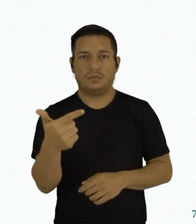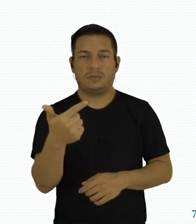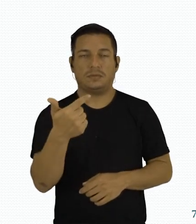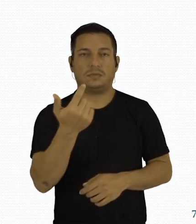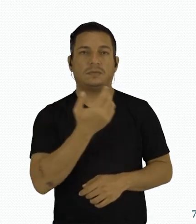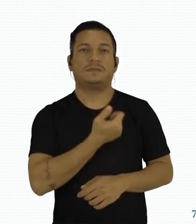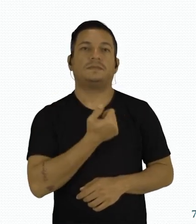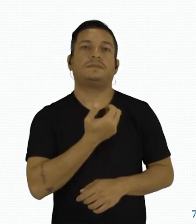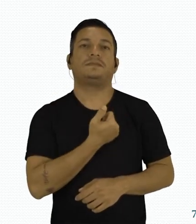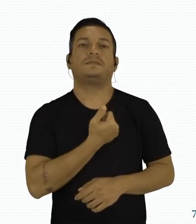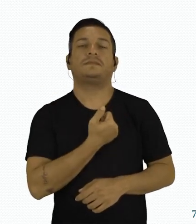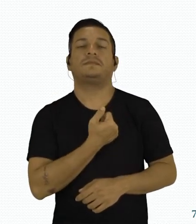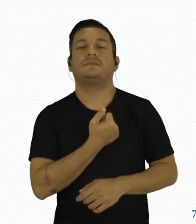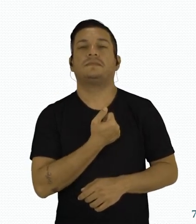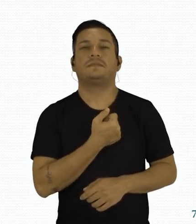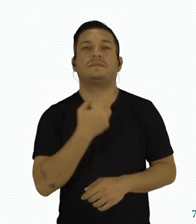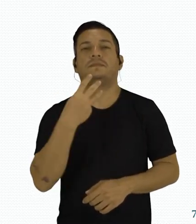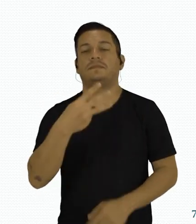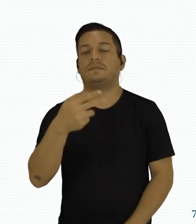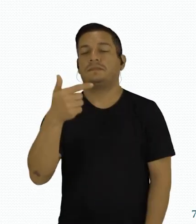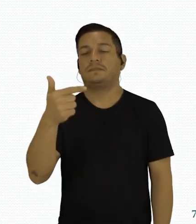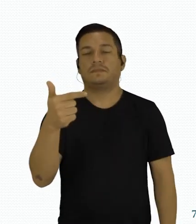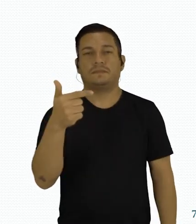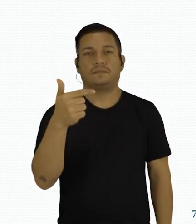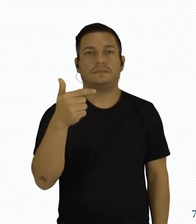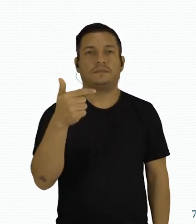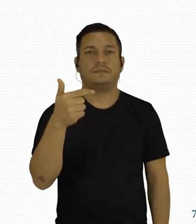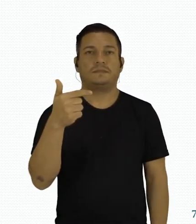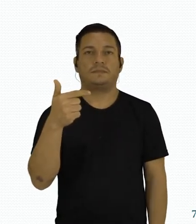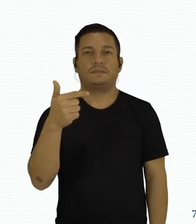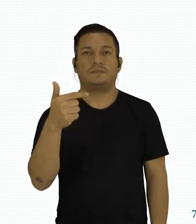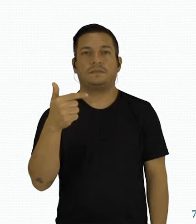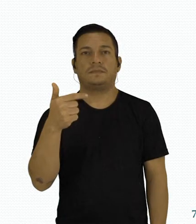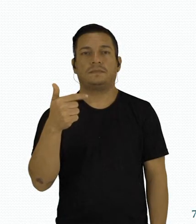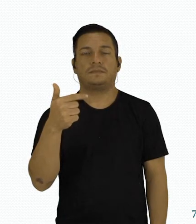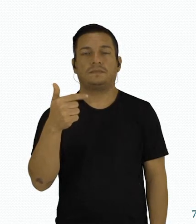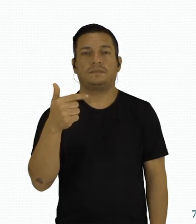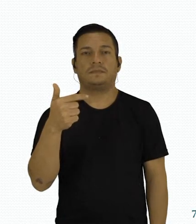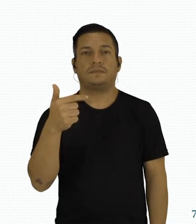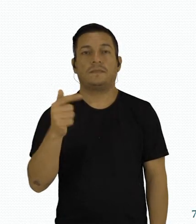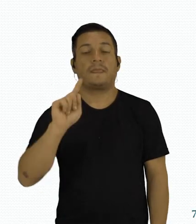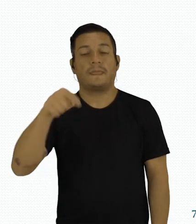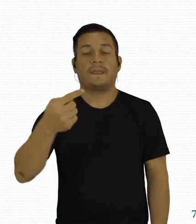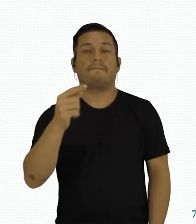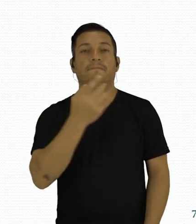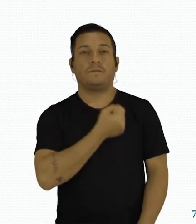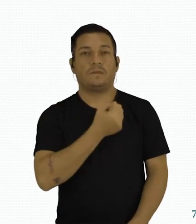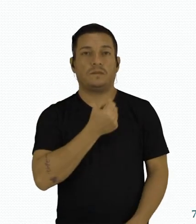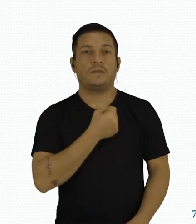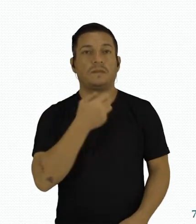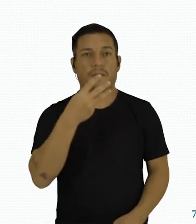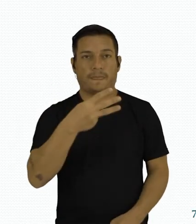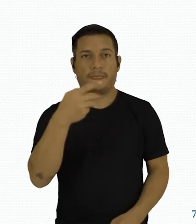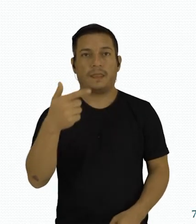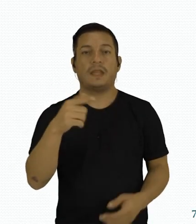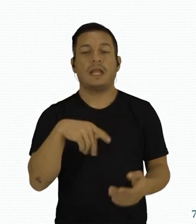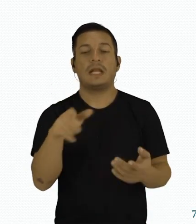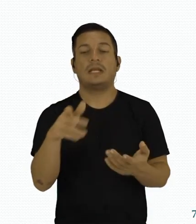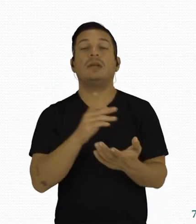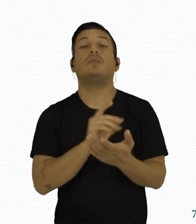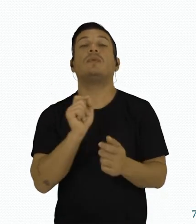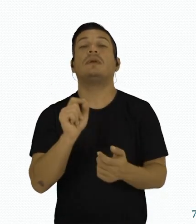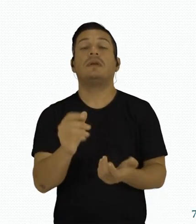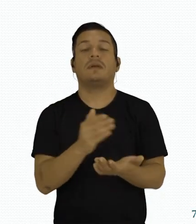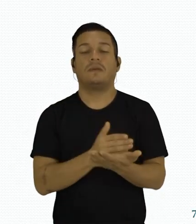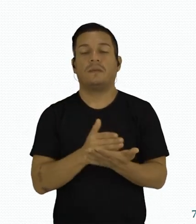algarismo decimal, né? O 2 é centesimal. Então, ó, depois desses dois algarismos é que se